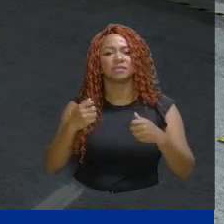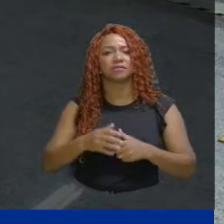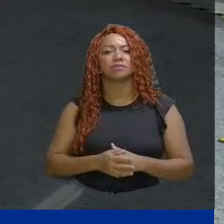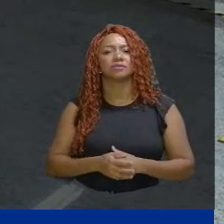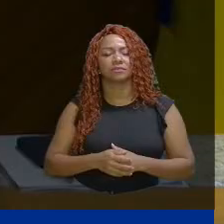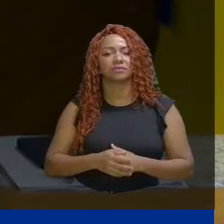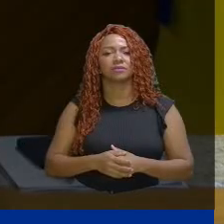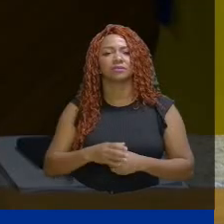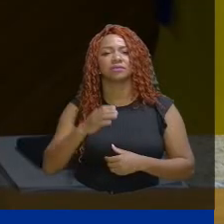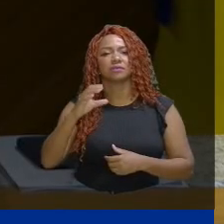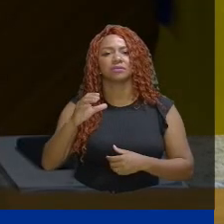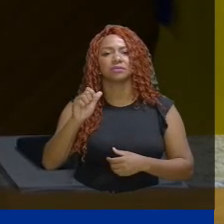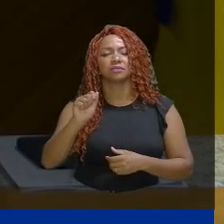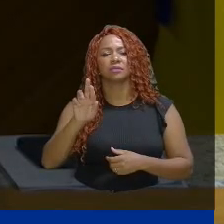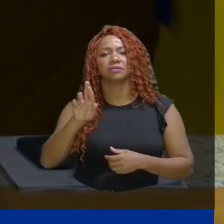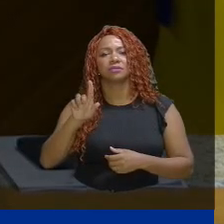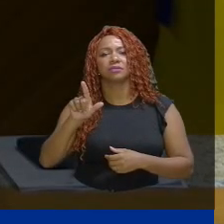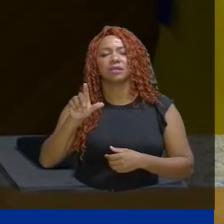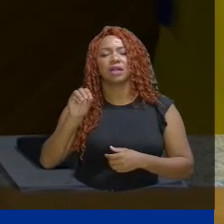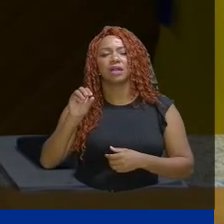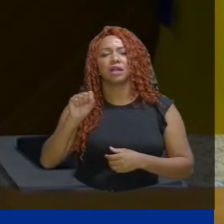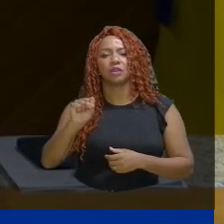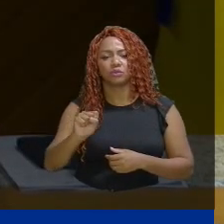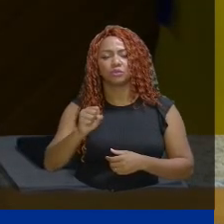Excelência, desembargador Carlos Torque, o relator.